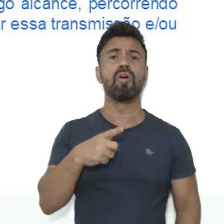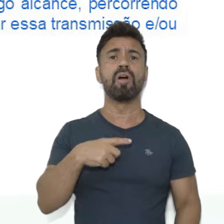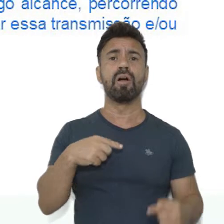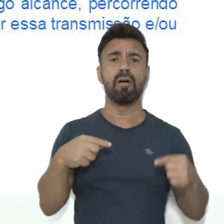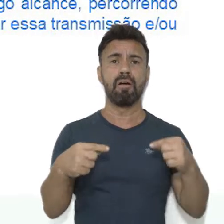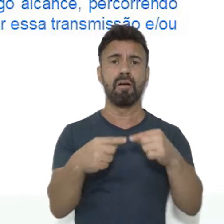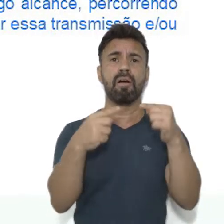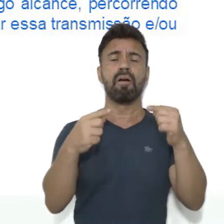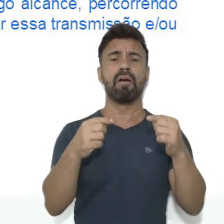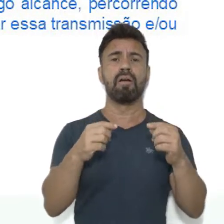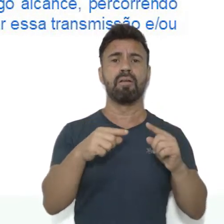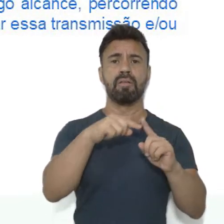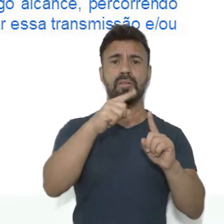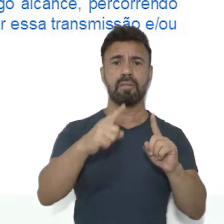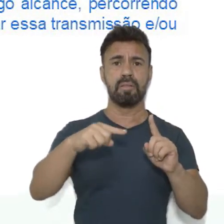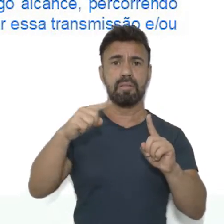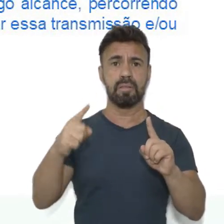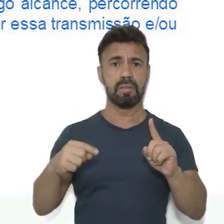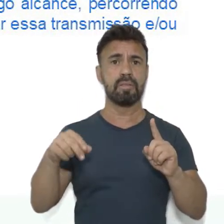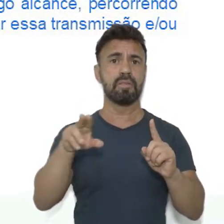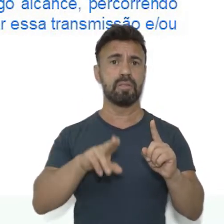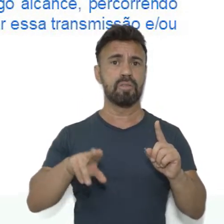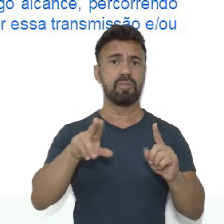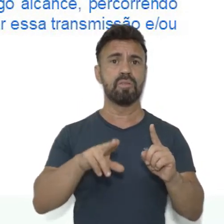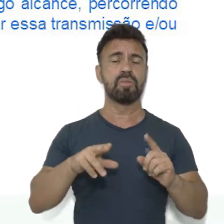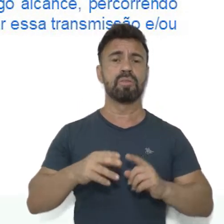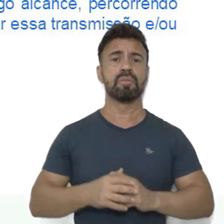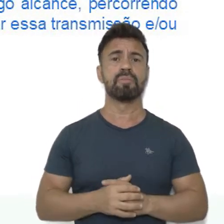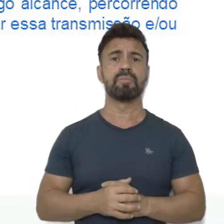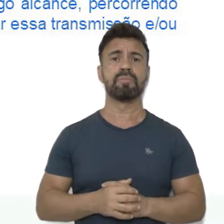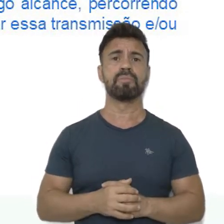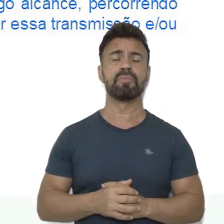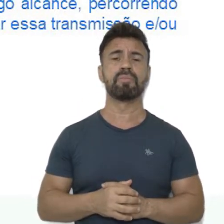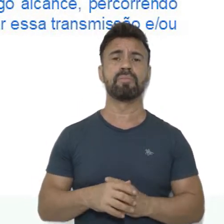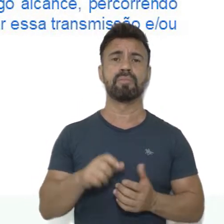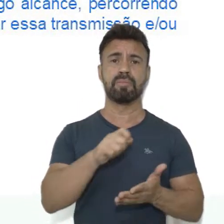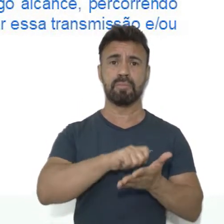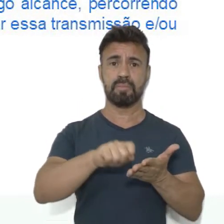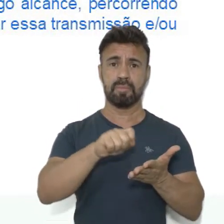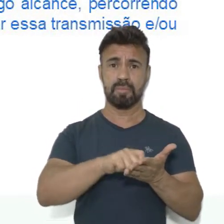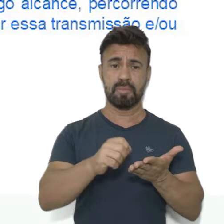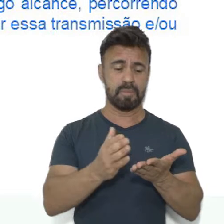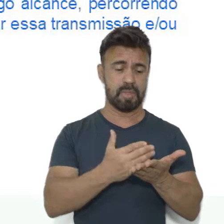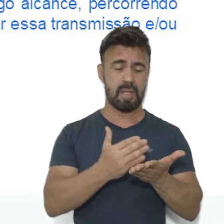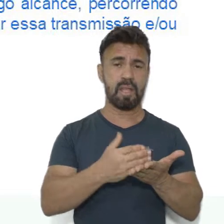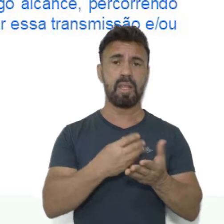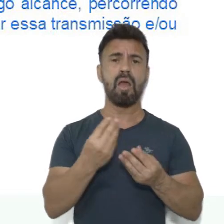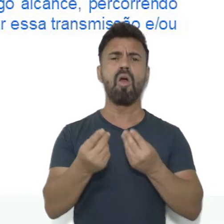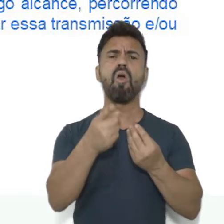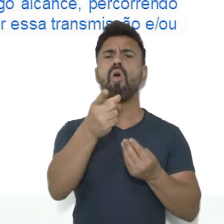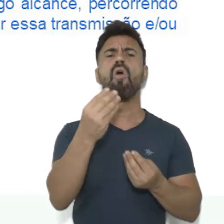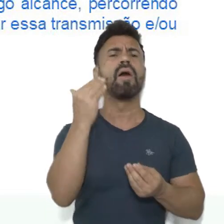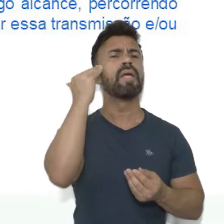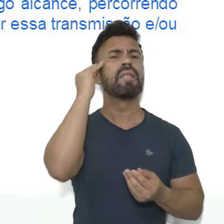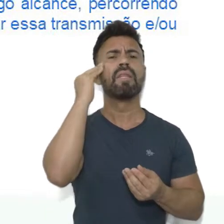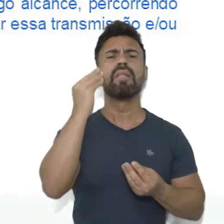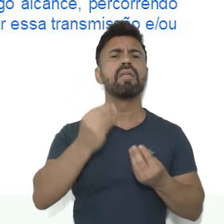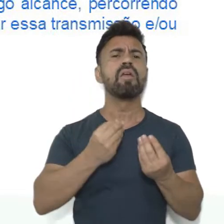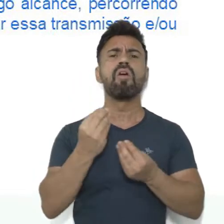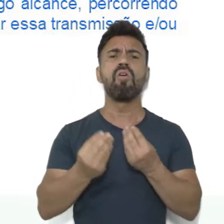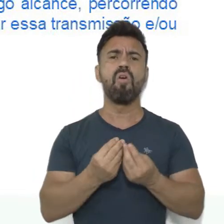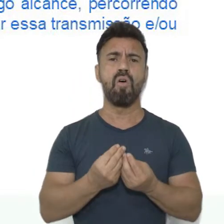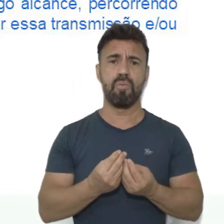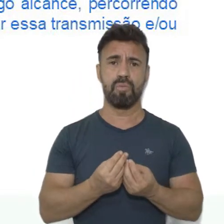ondas eletromagnéticas para seu funcionamento. Escreva em seu caderno como você entende que